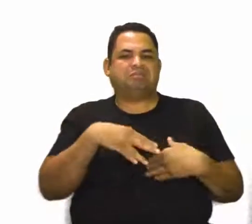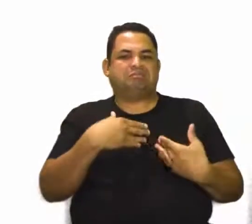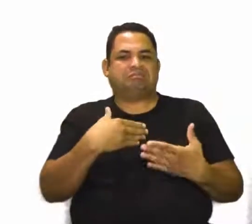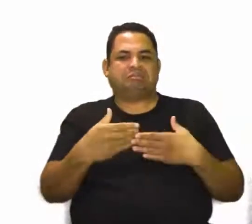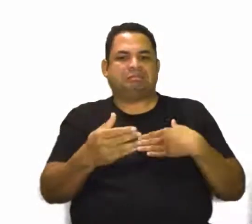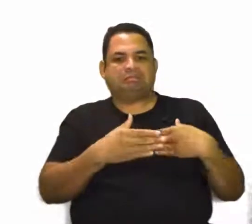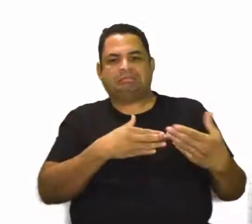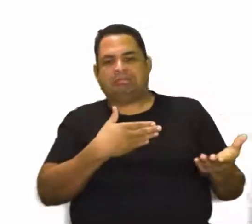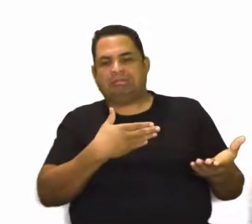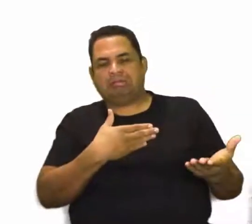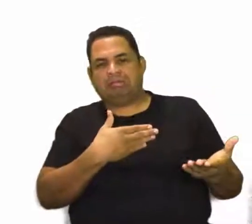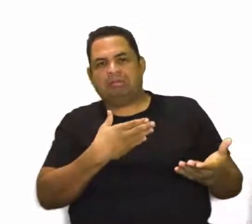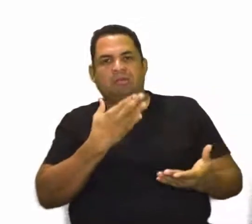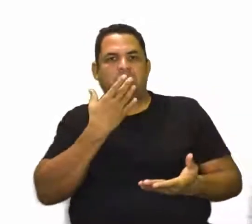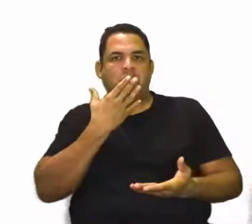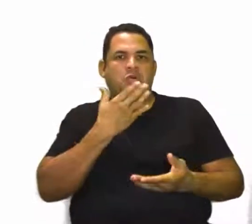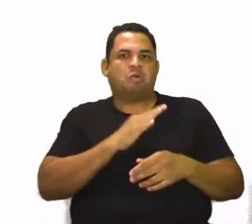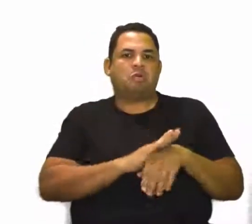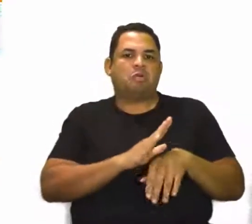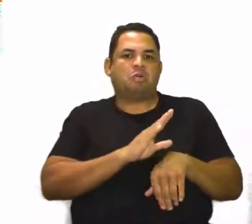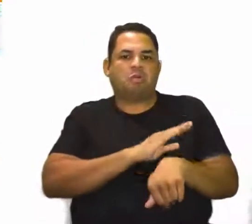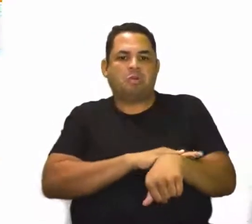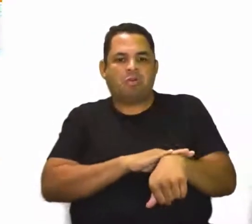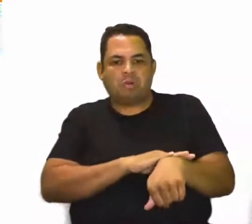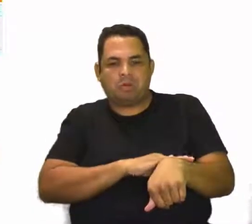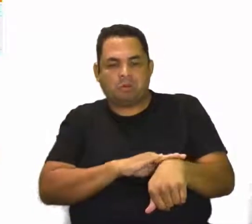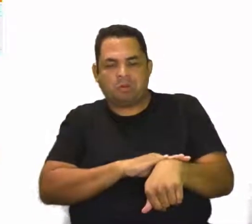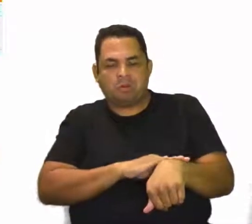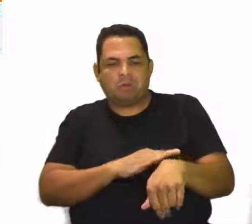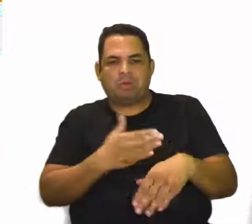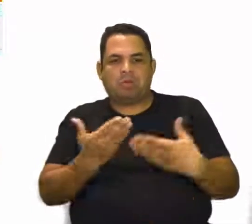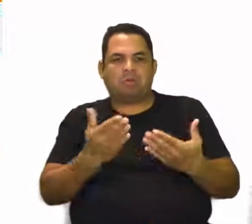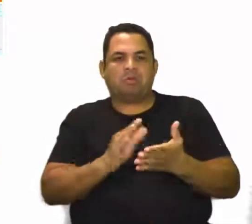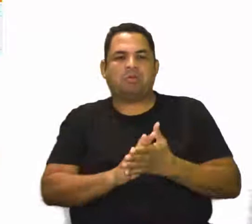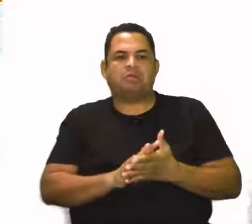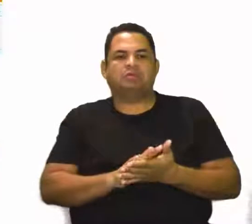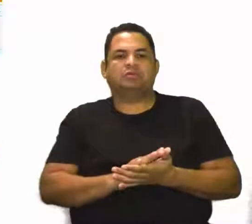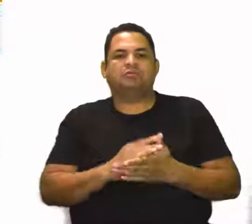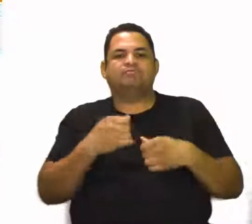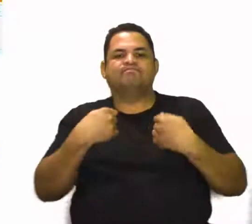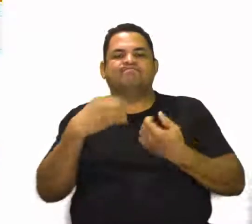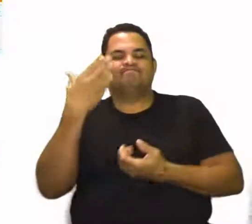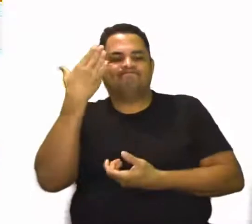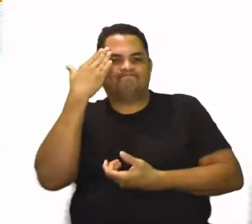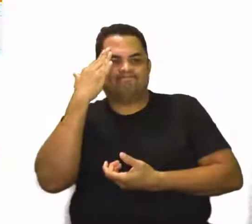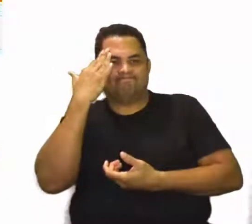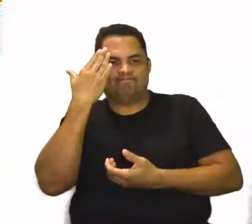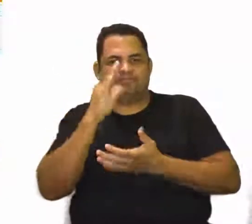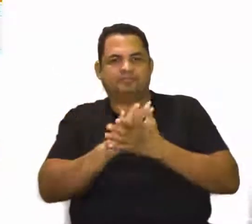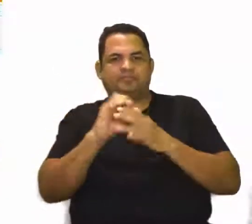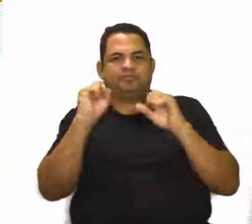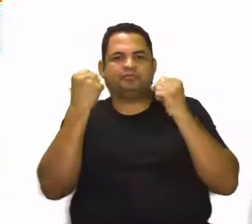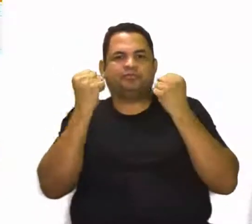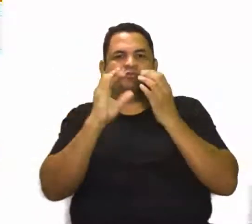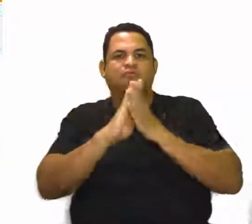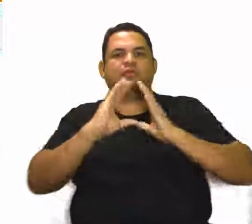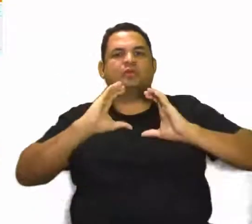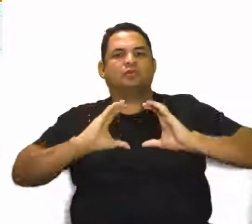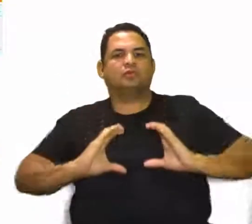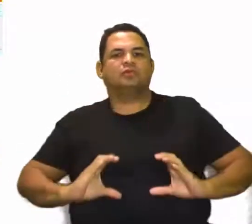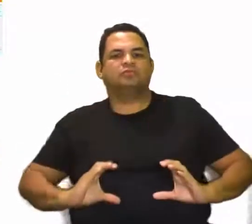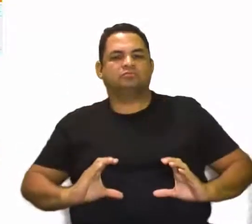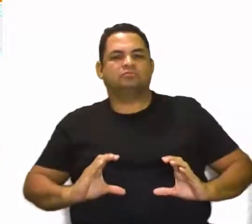da etnia, como que essa atividade física vem, né? Então primeiro a gente precisa entender que a atividade física é um